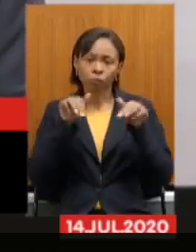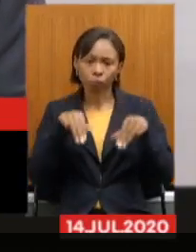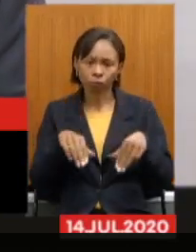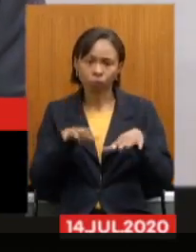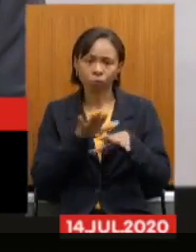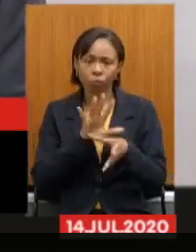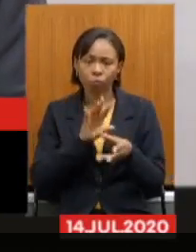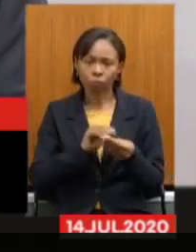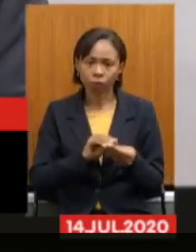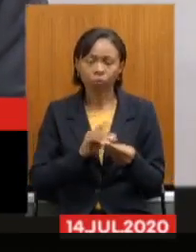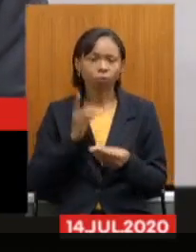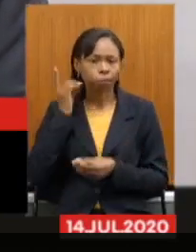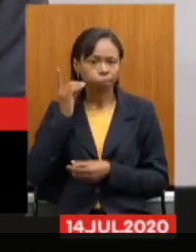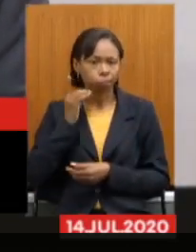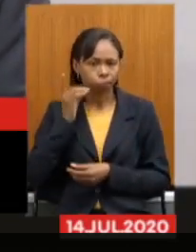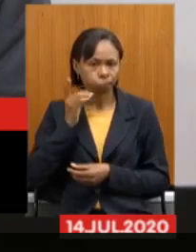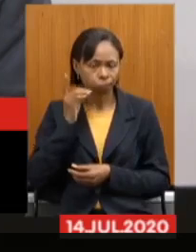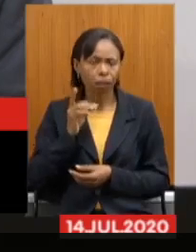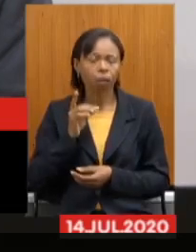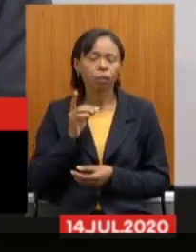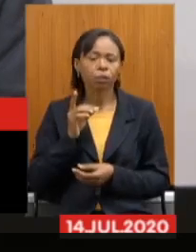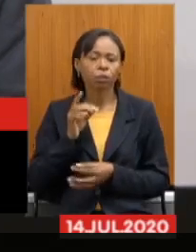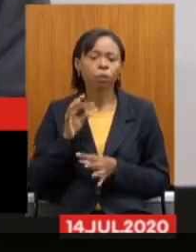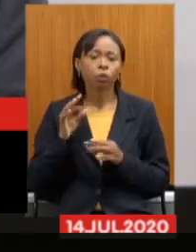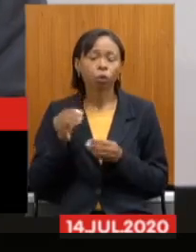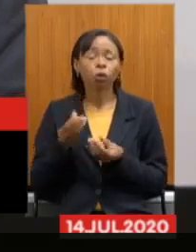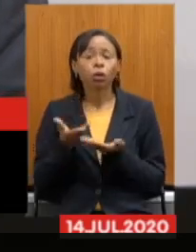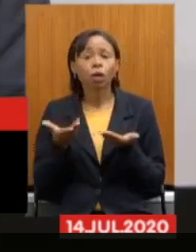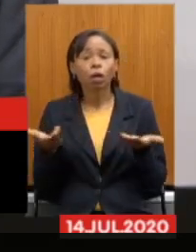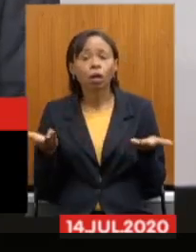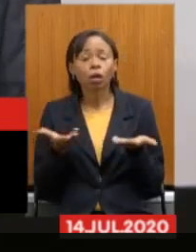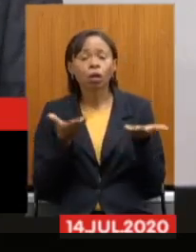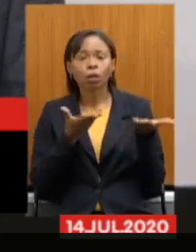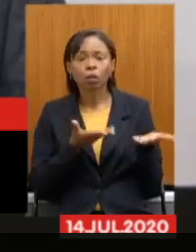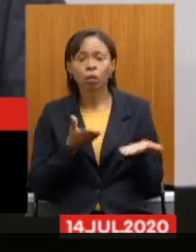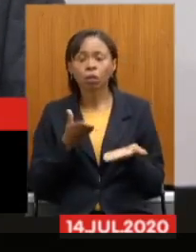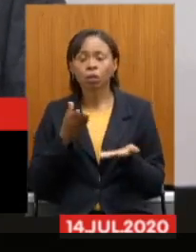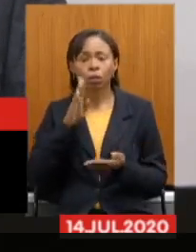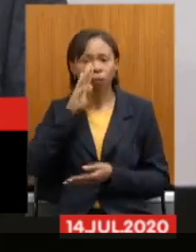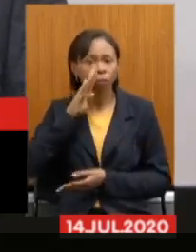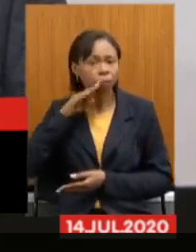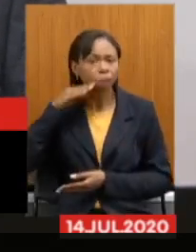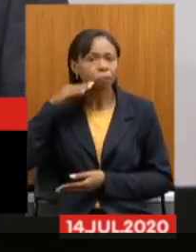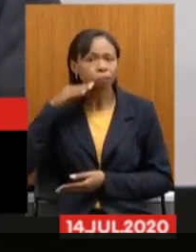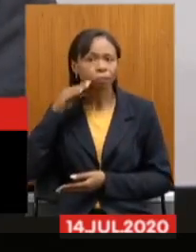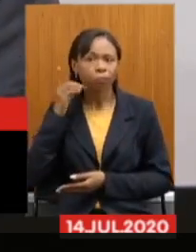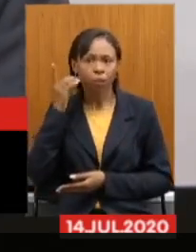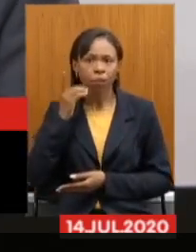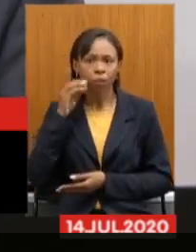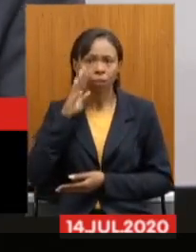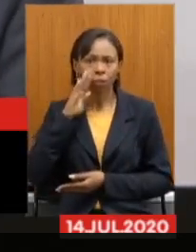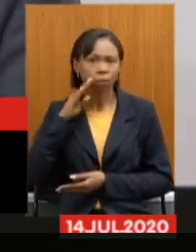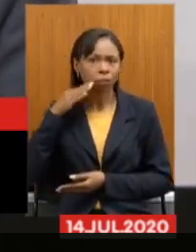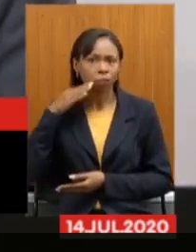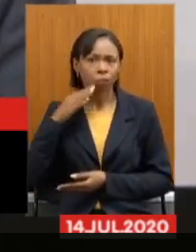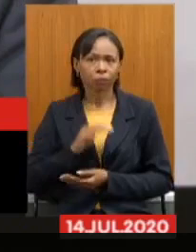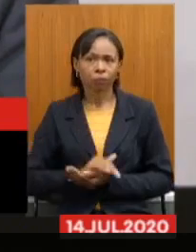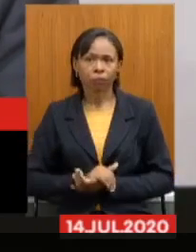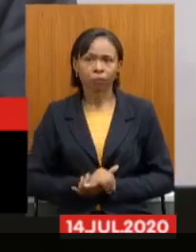finalizando a fala dos deputados e das deputadas, passo a palavra à deputada Beatriz Cerqueira.